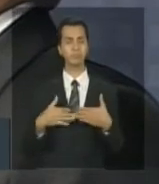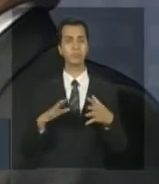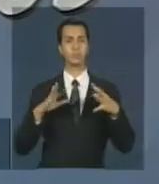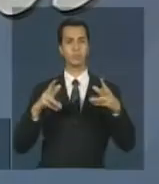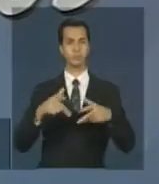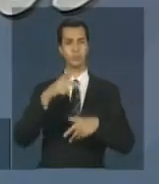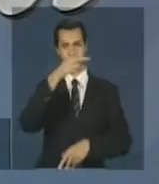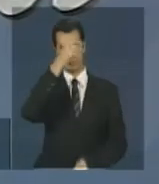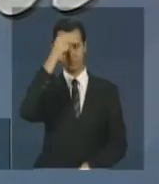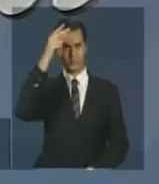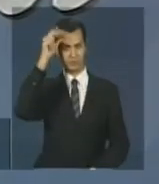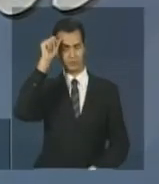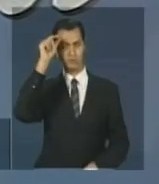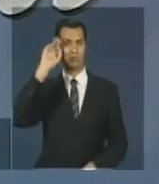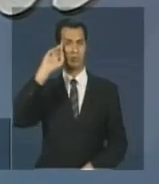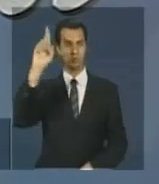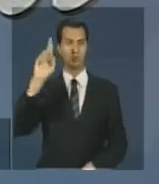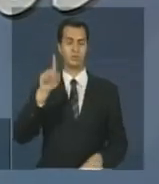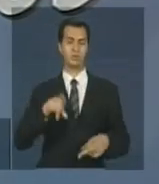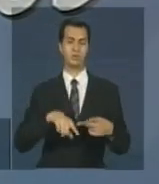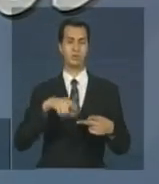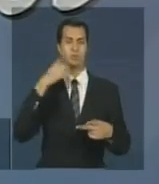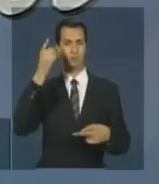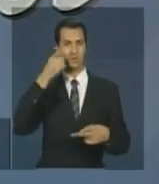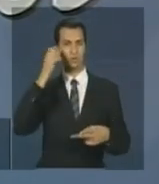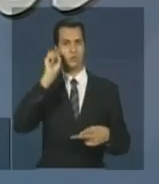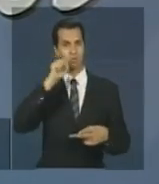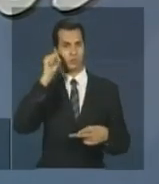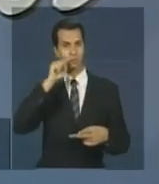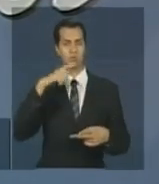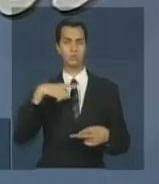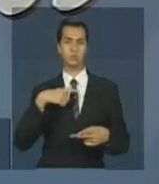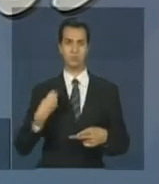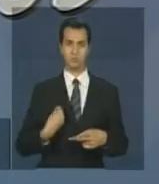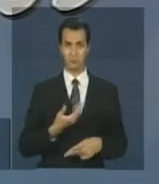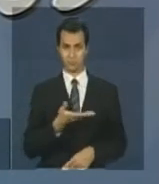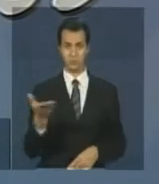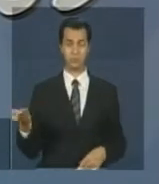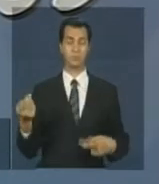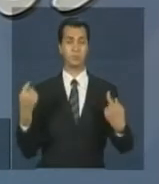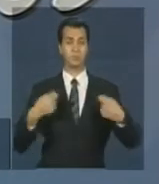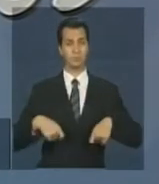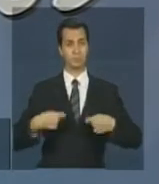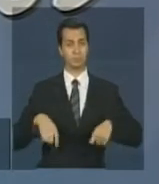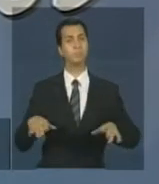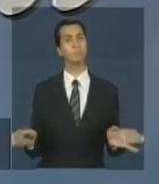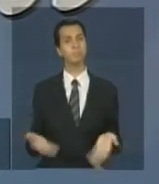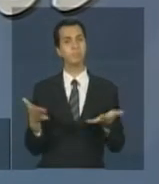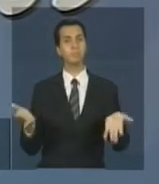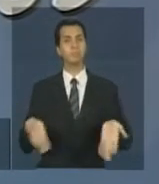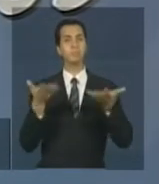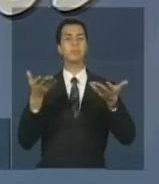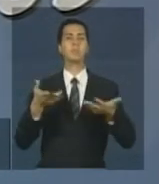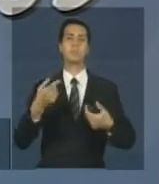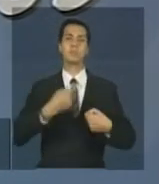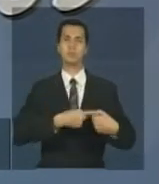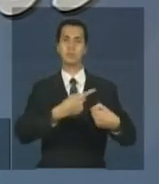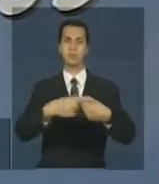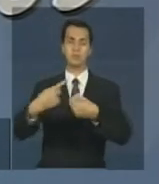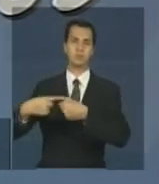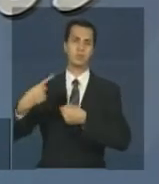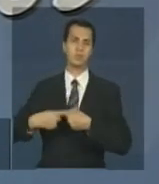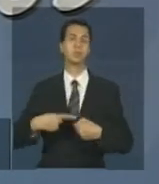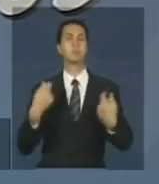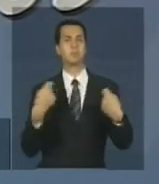prefeitos aos coordenadores aos parlamentares que estão aqui que estimulem a municípios e estados